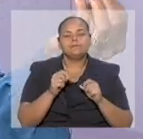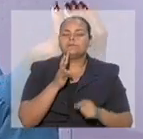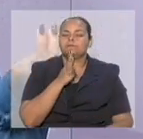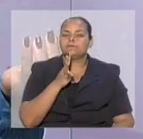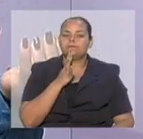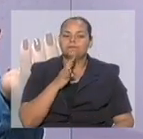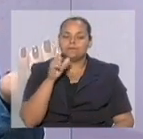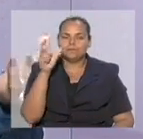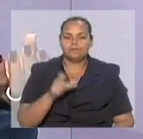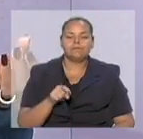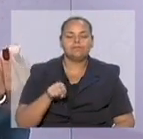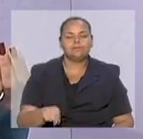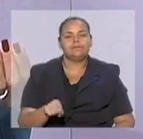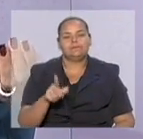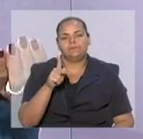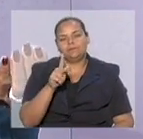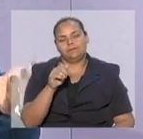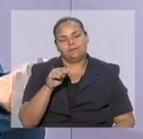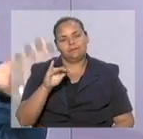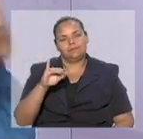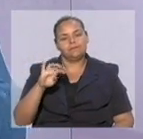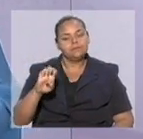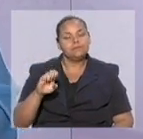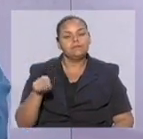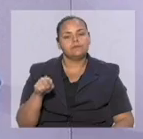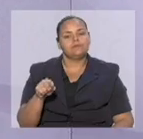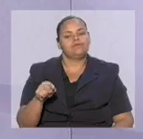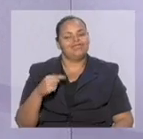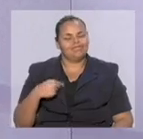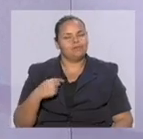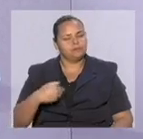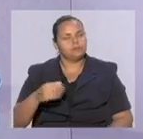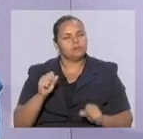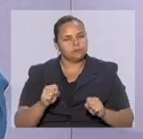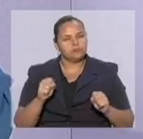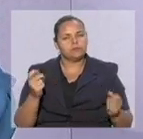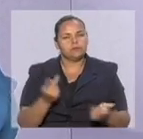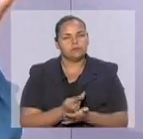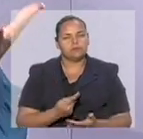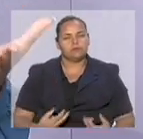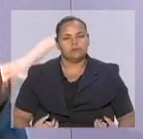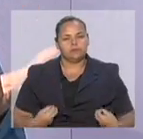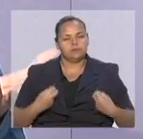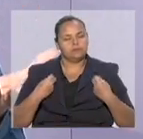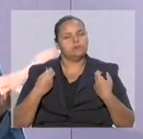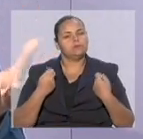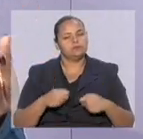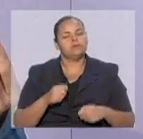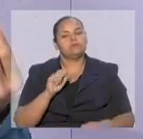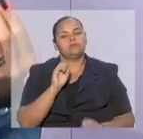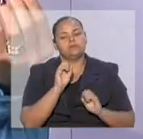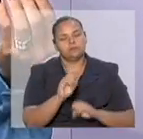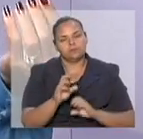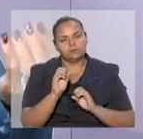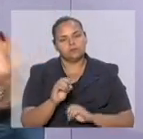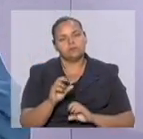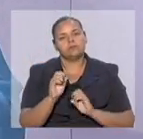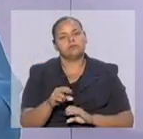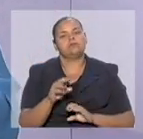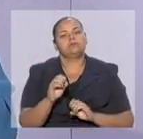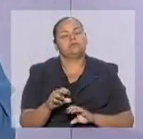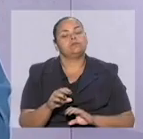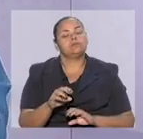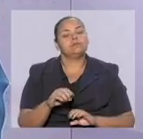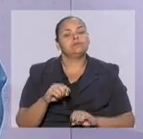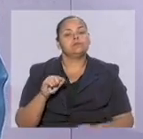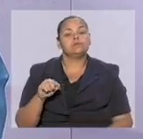para reconhecer o paciente de potencial desenvolver câncer. Isso passa por educação